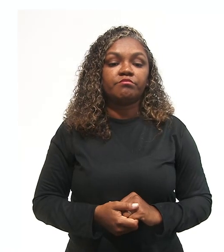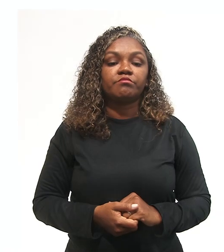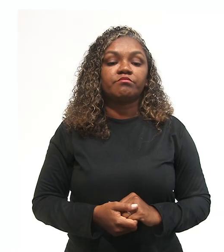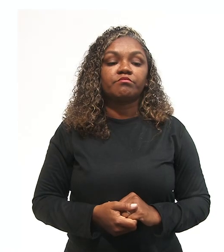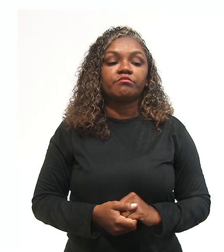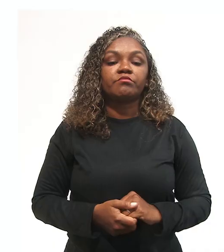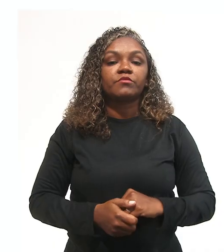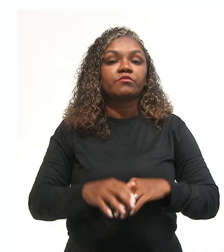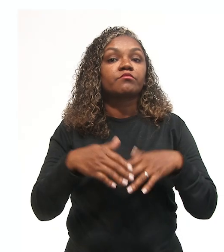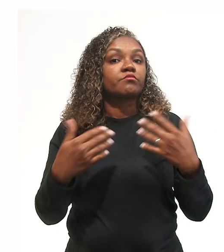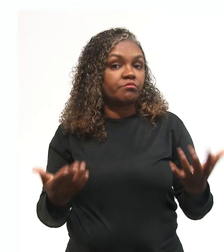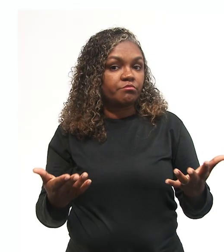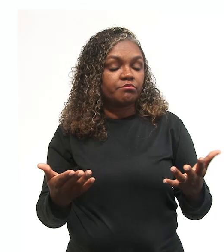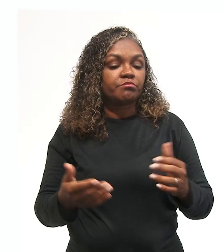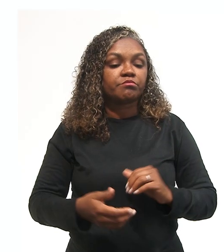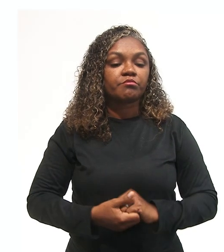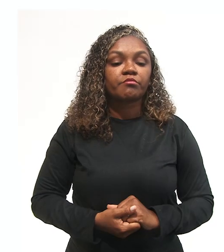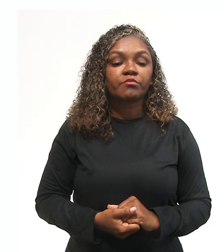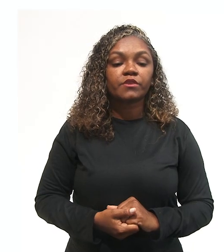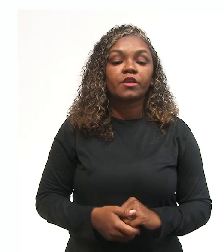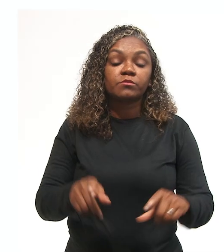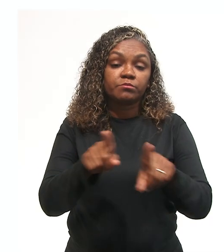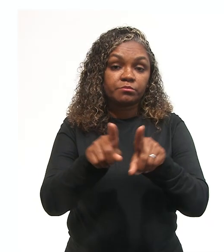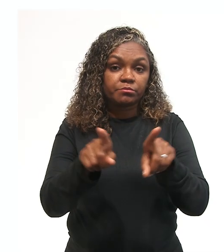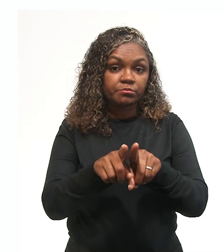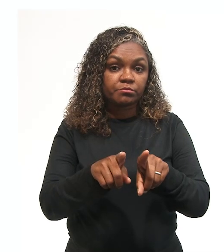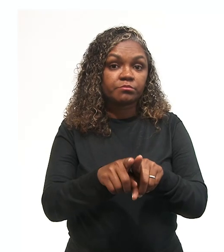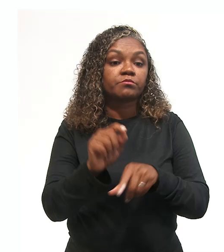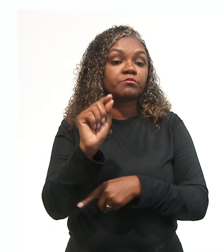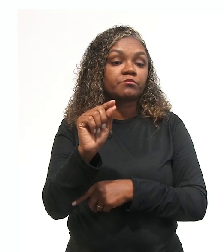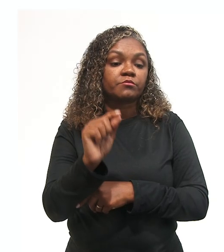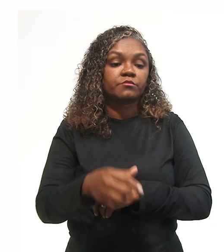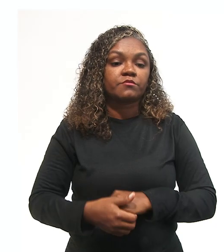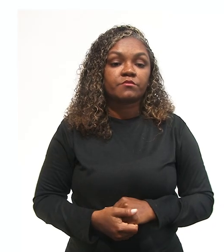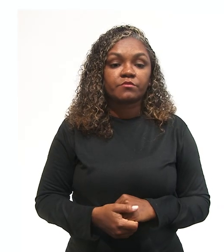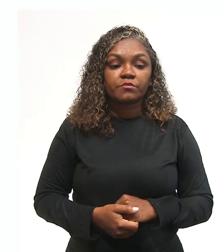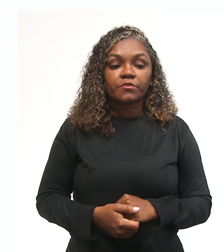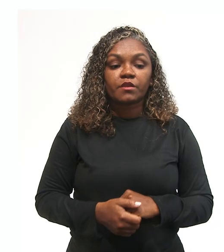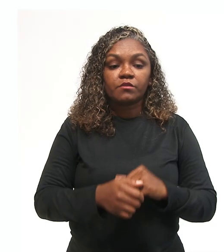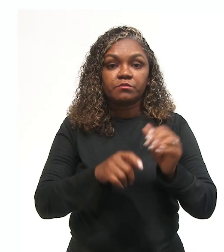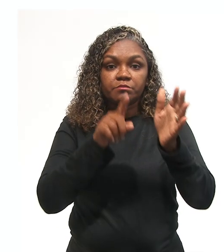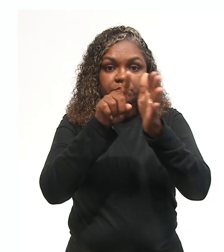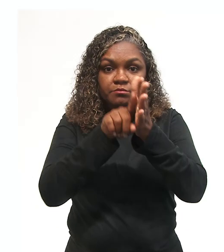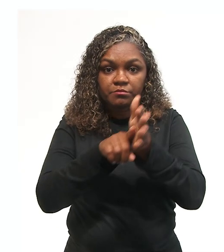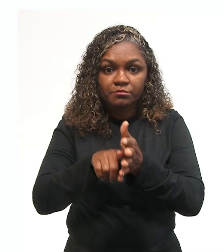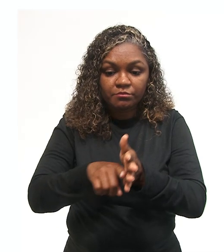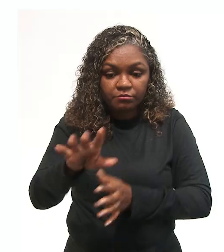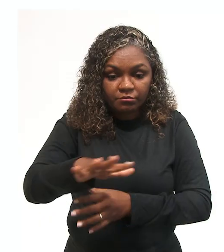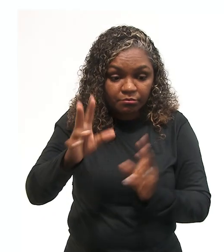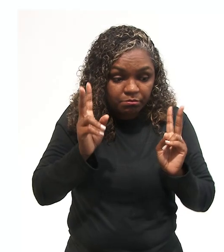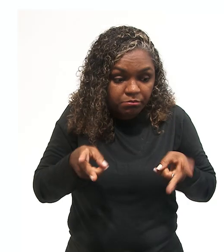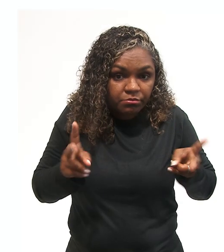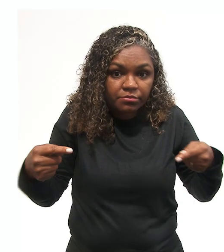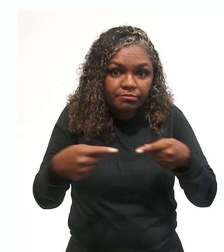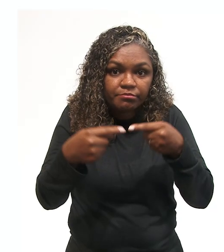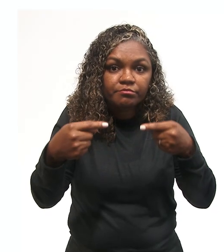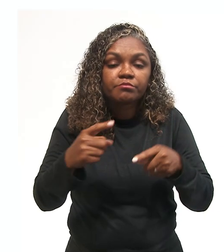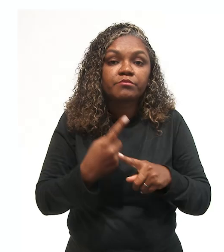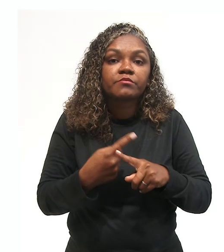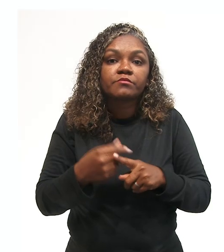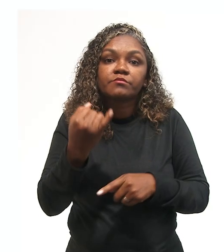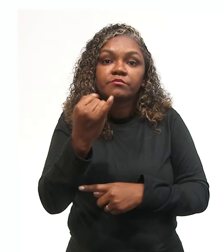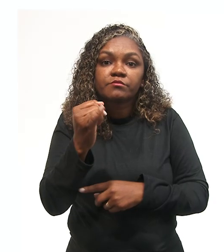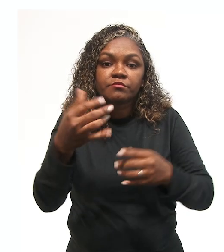seus benefícios ou não, né. E interessa também aos pesquisadores da mesma área. Para quê? Né? Para